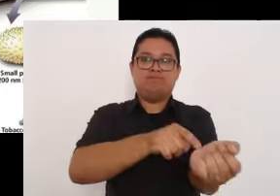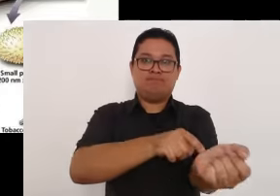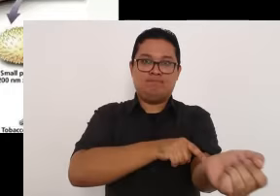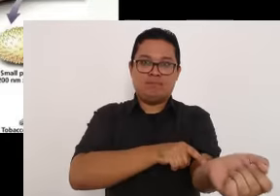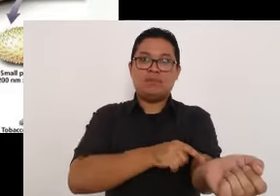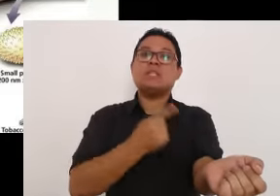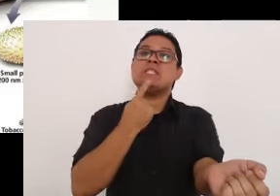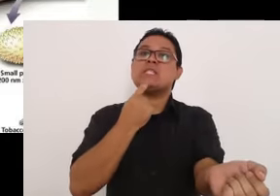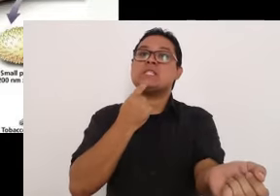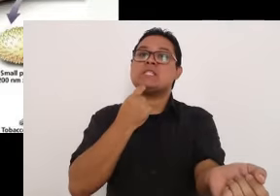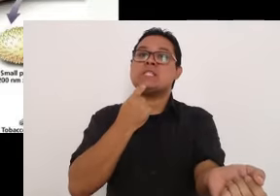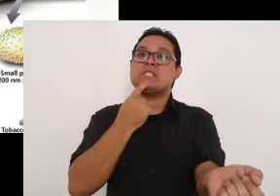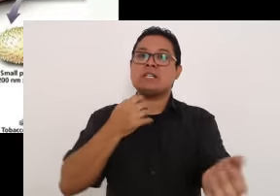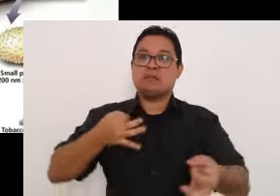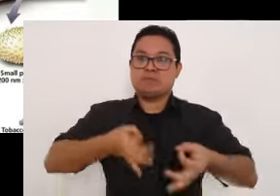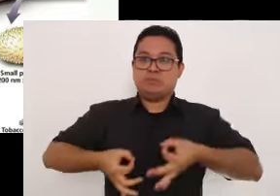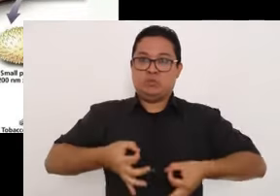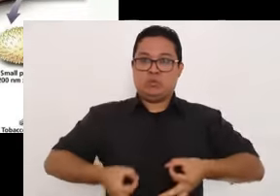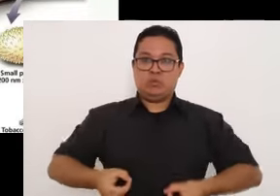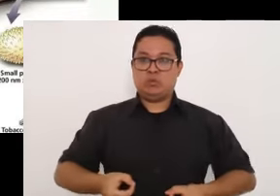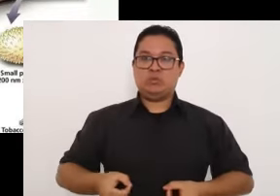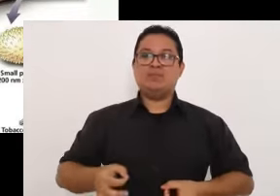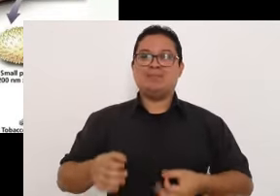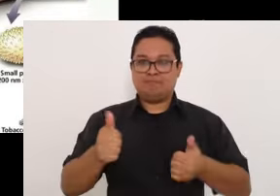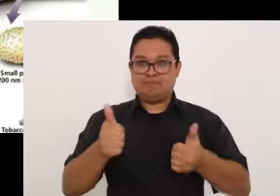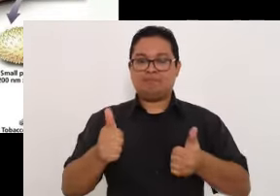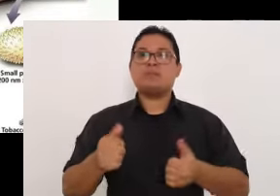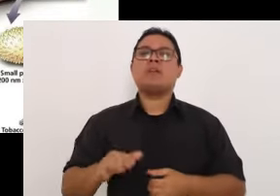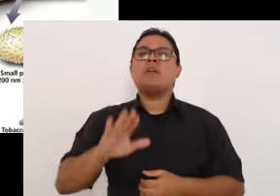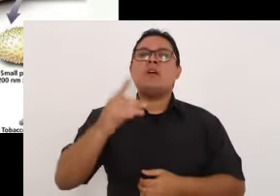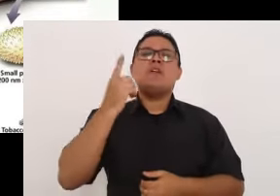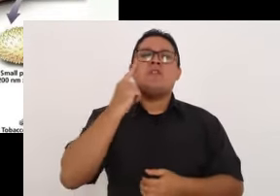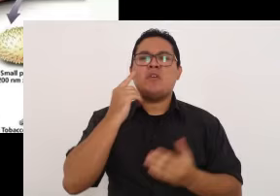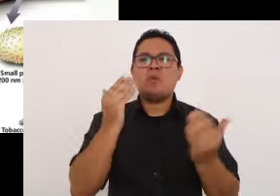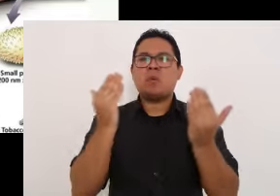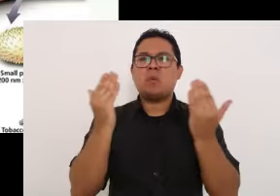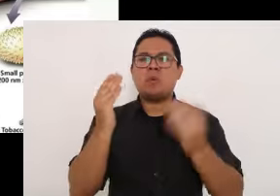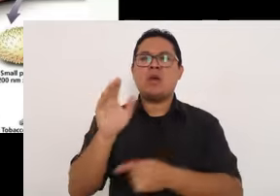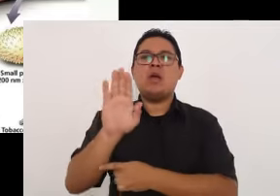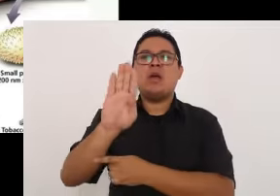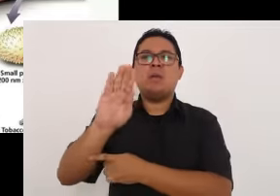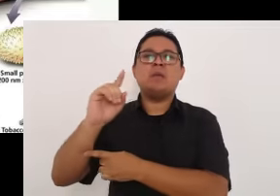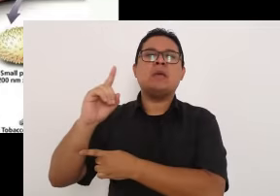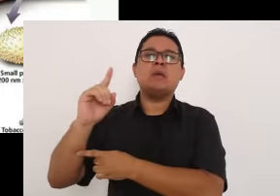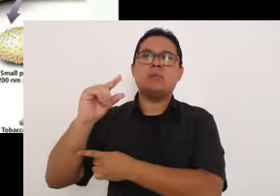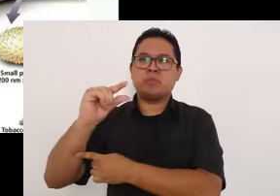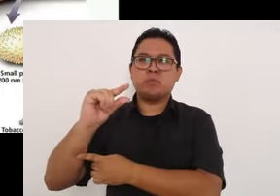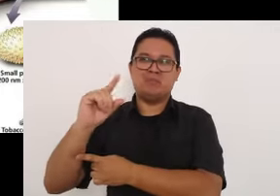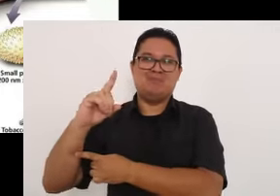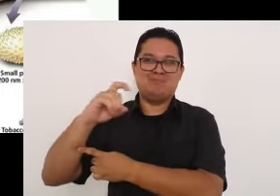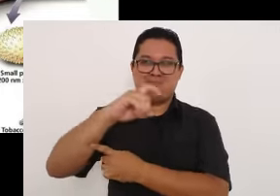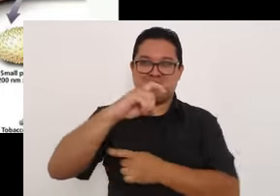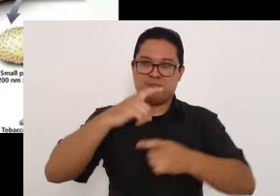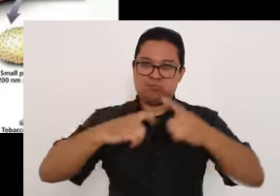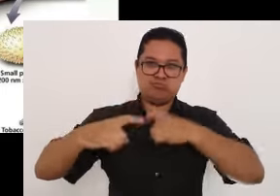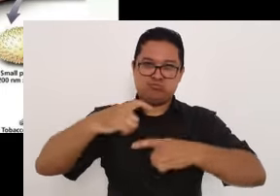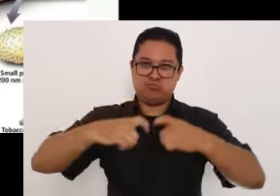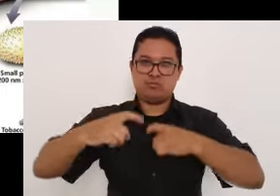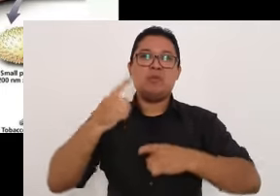tá? Comparativamente, uma bactéria, a E. coli, né? Uma bactéria até relativamente grande, está aqui do